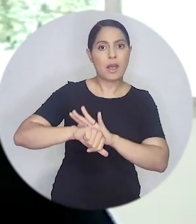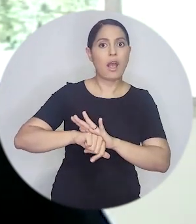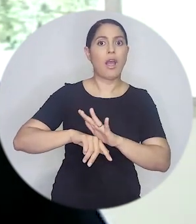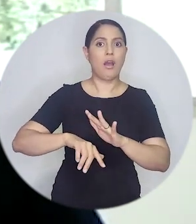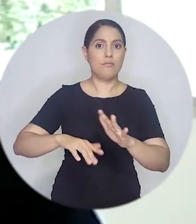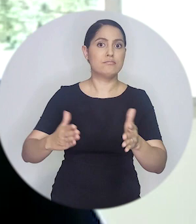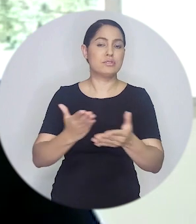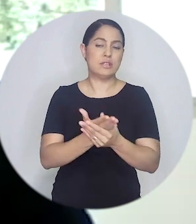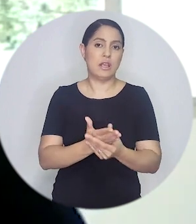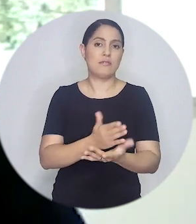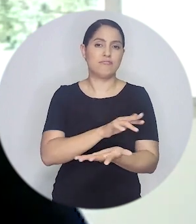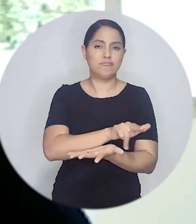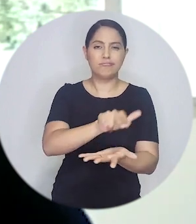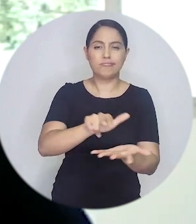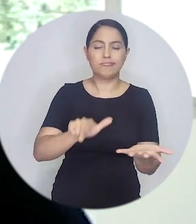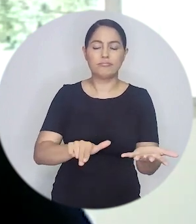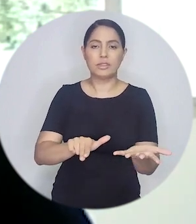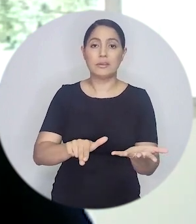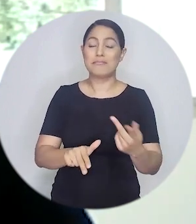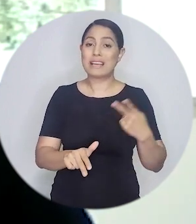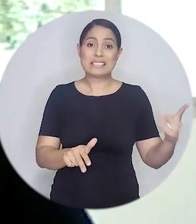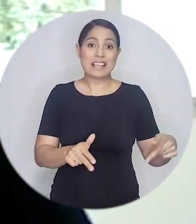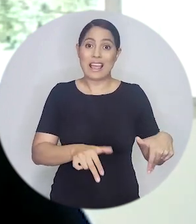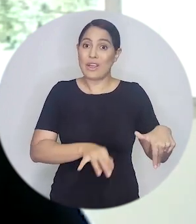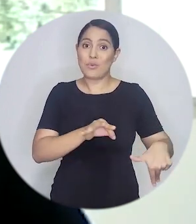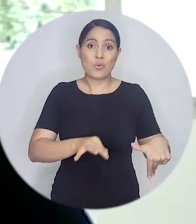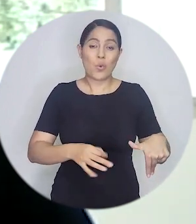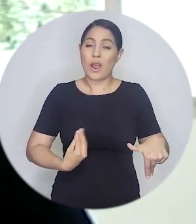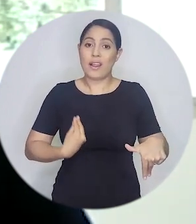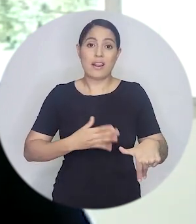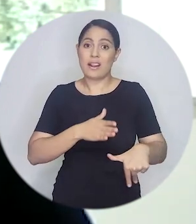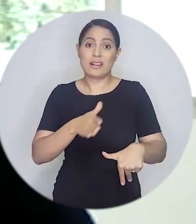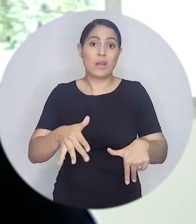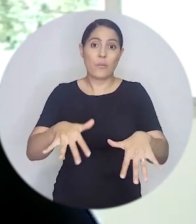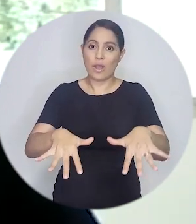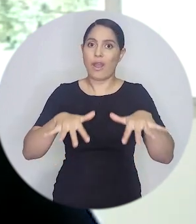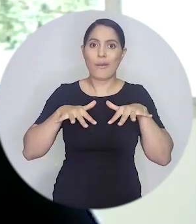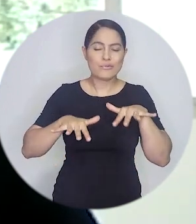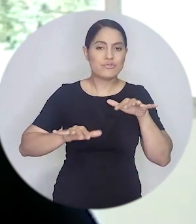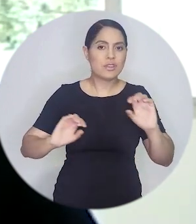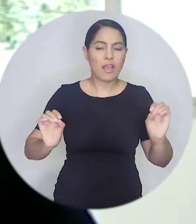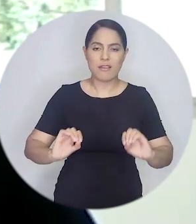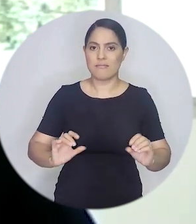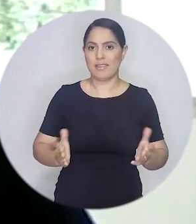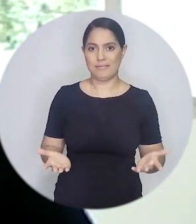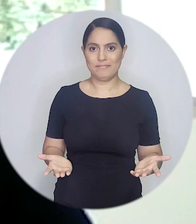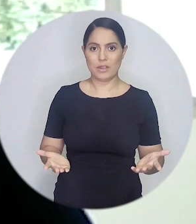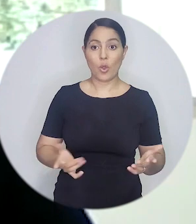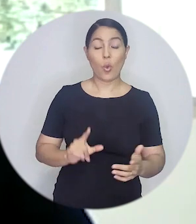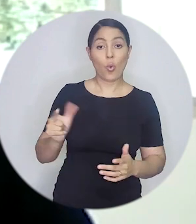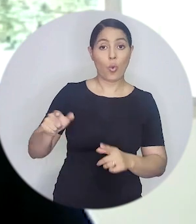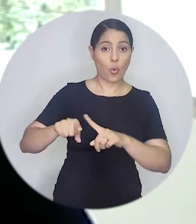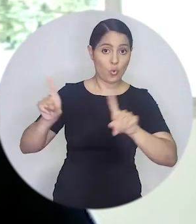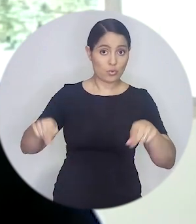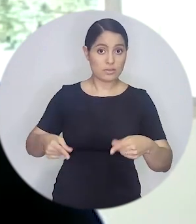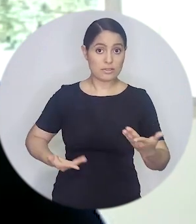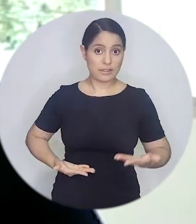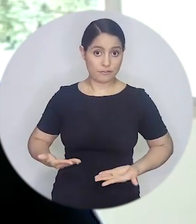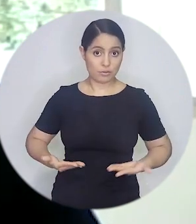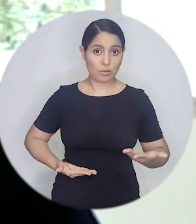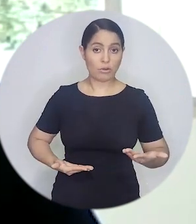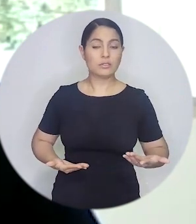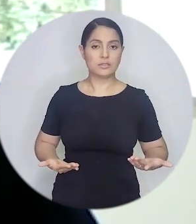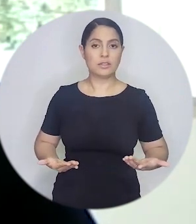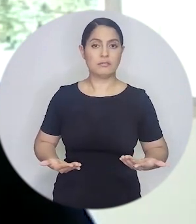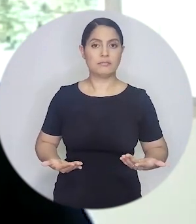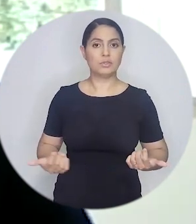doméstica, ações penais. O fato é que a magistrada não comparecia a essas audiências, servidores em